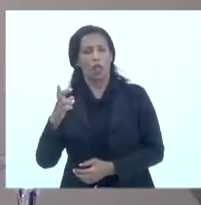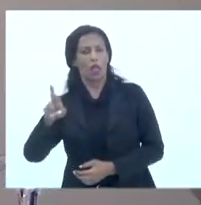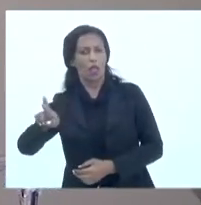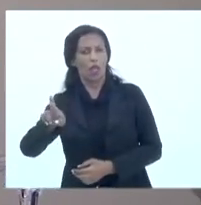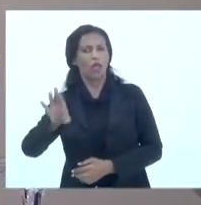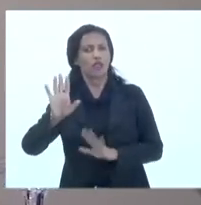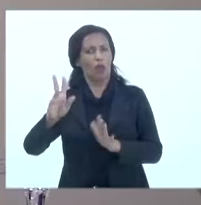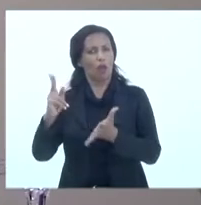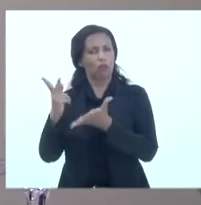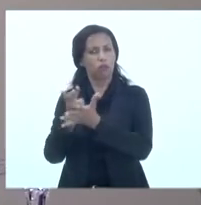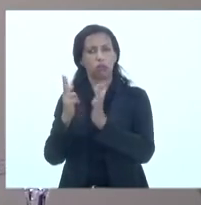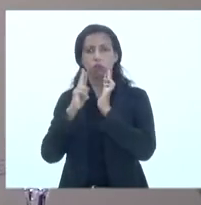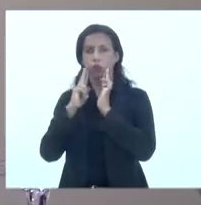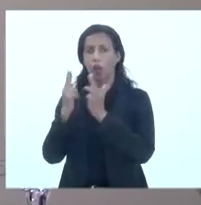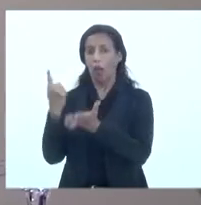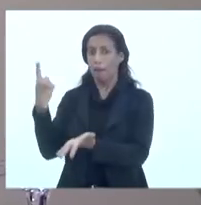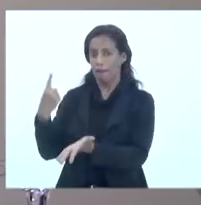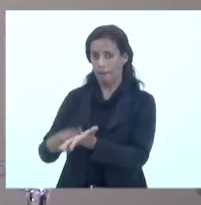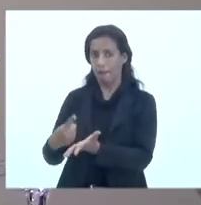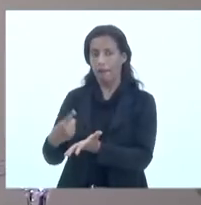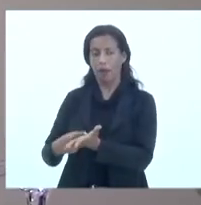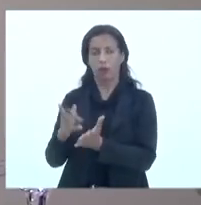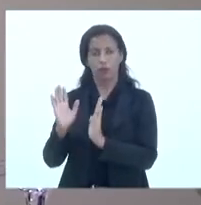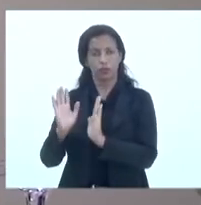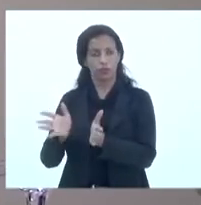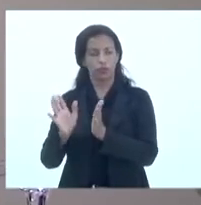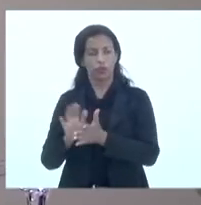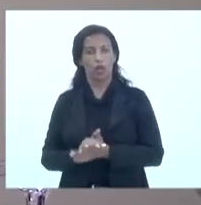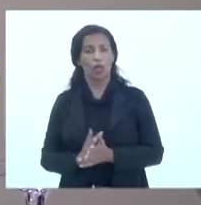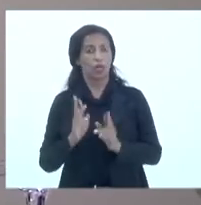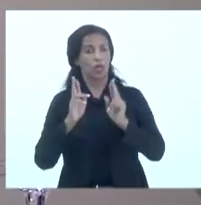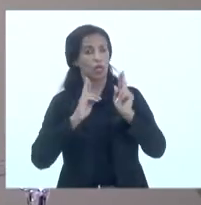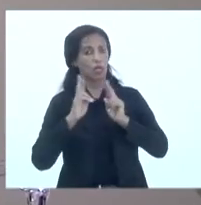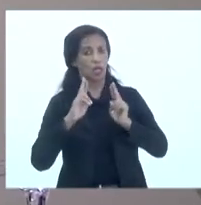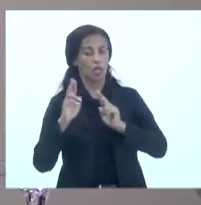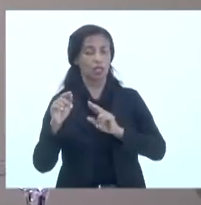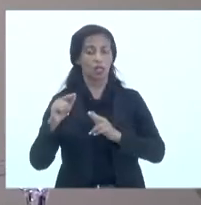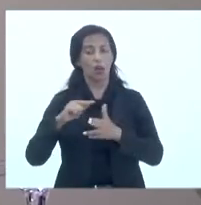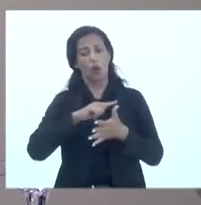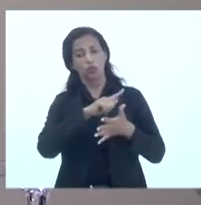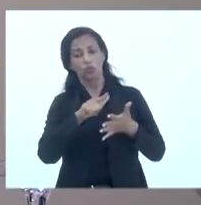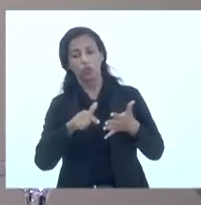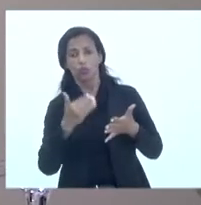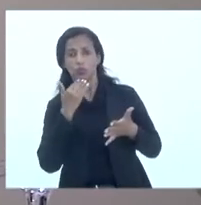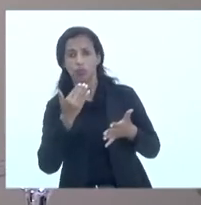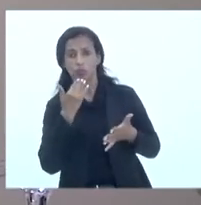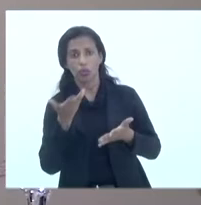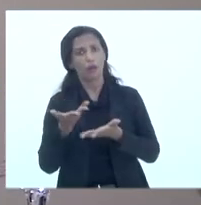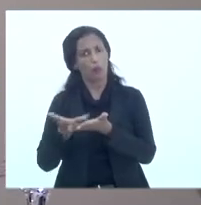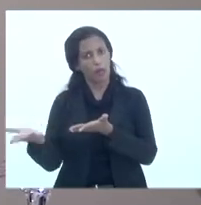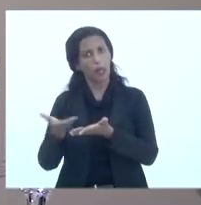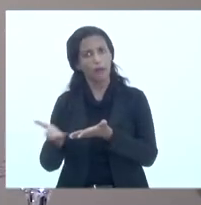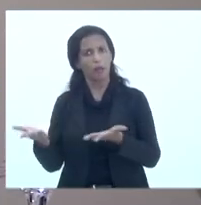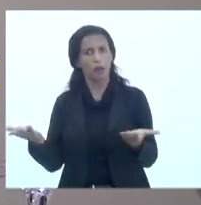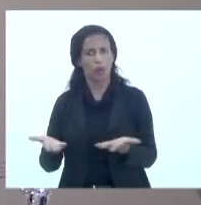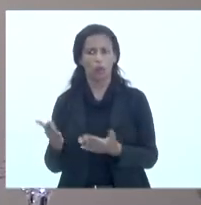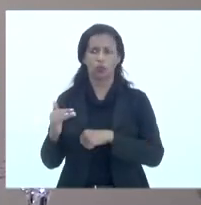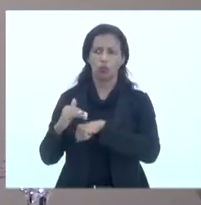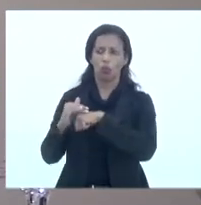né? A gente agendou lá, marcamos. E em relação às outras demandas, a gente vai tentar encaminhar. Agora há pouco falei com o